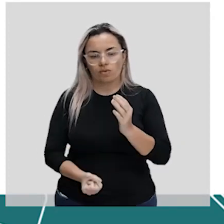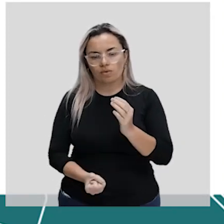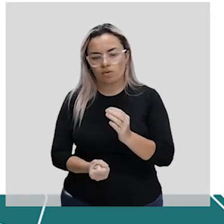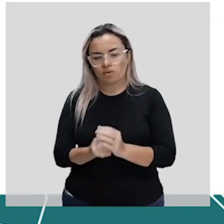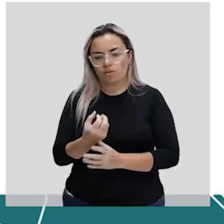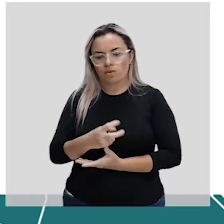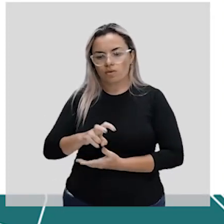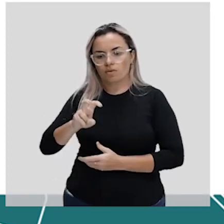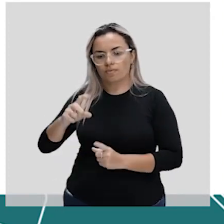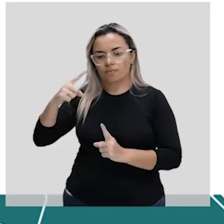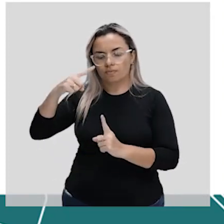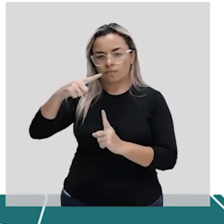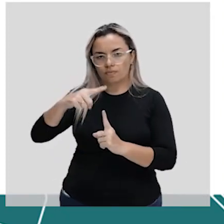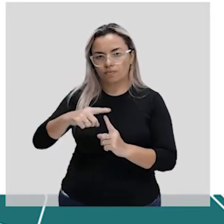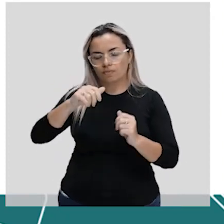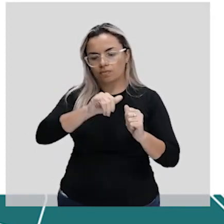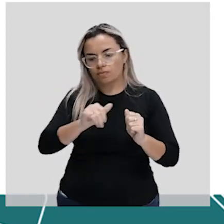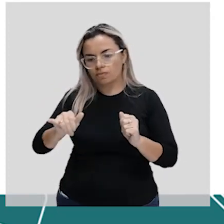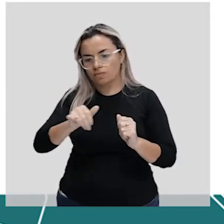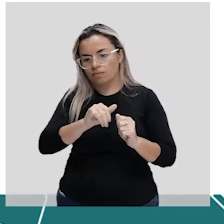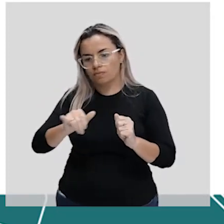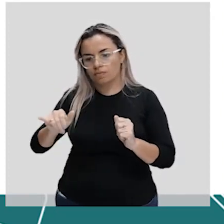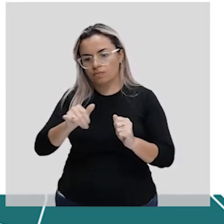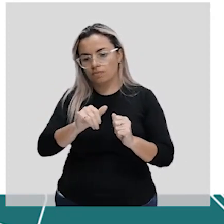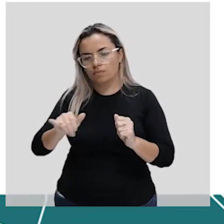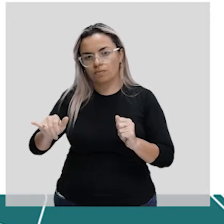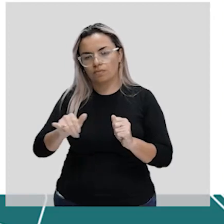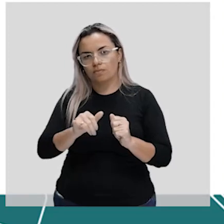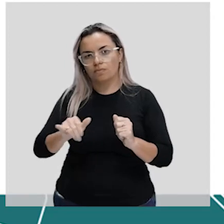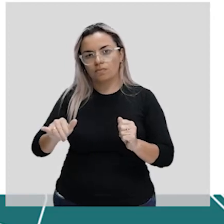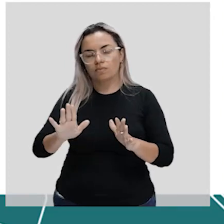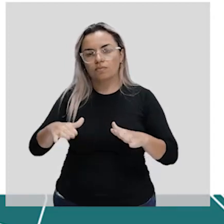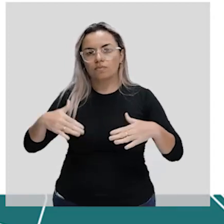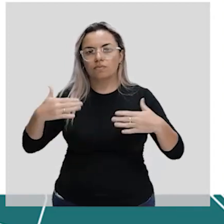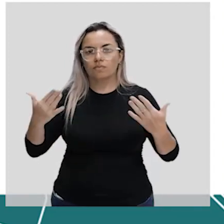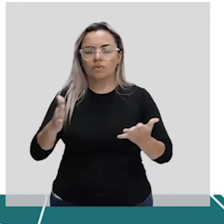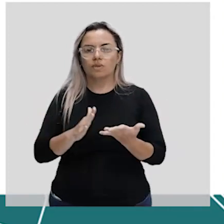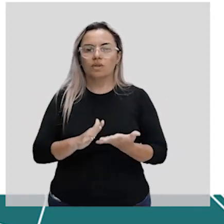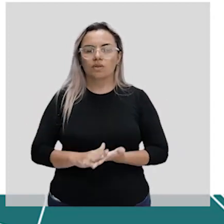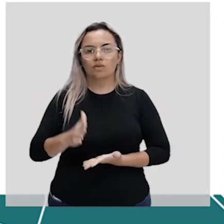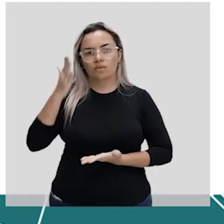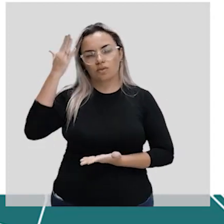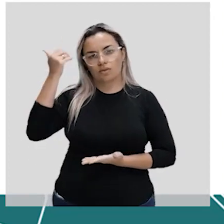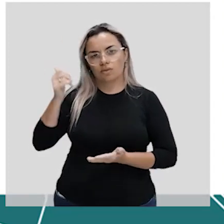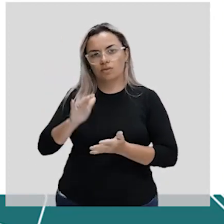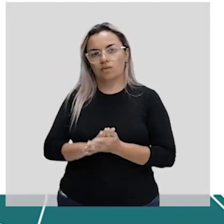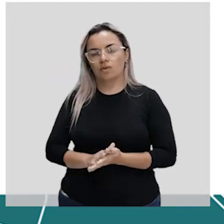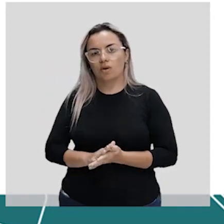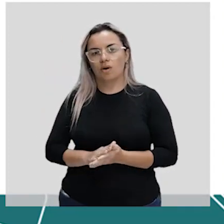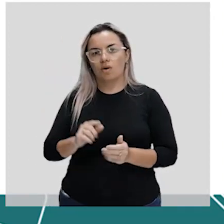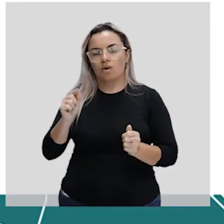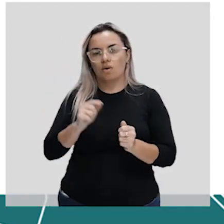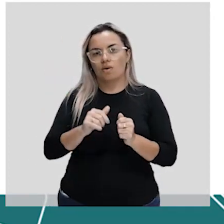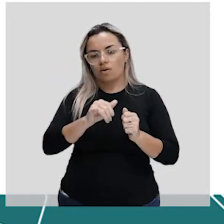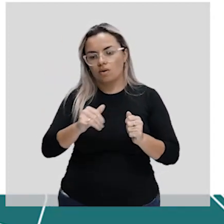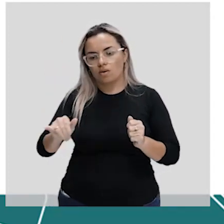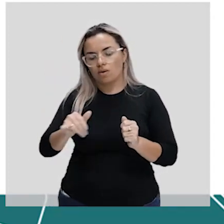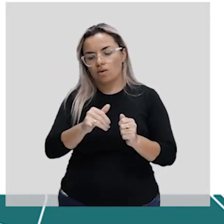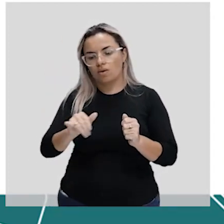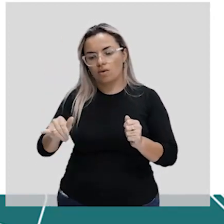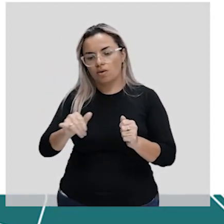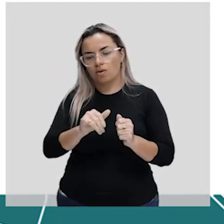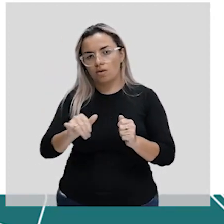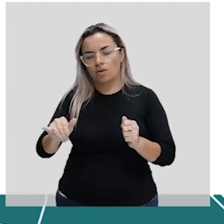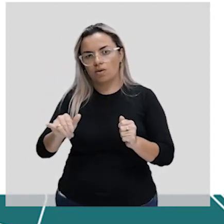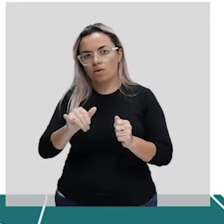formação de 5 tipos de aminoácidos. Pessoal, para quem não sabe, aminoácidos são componentes